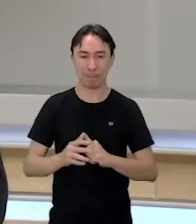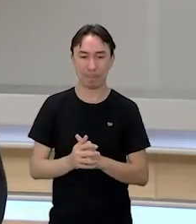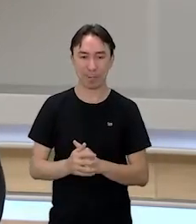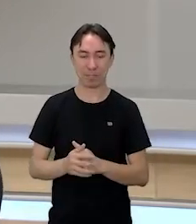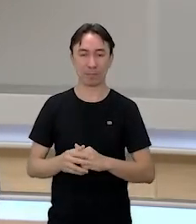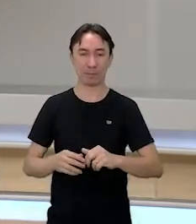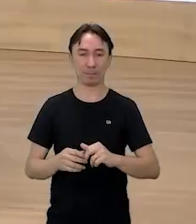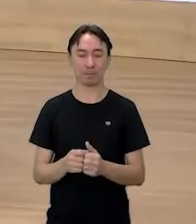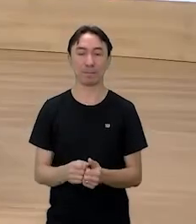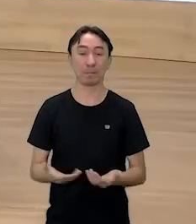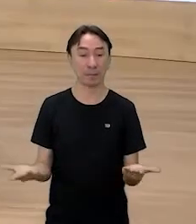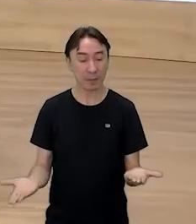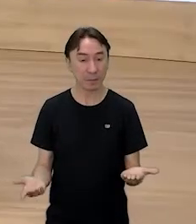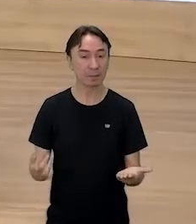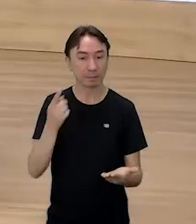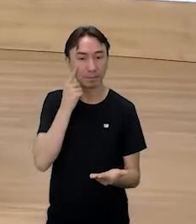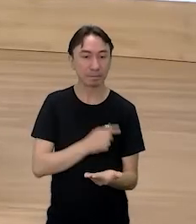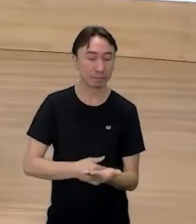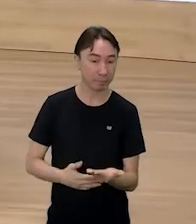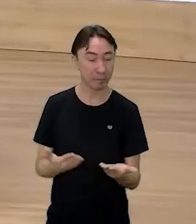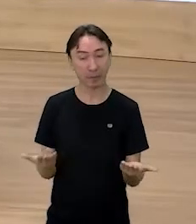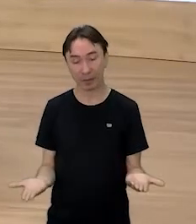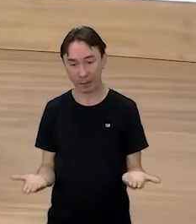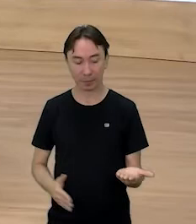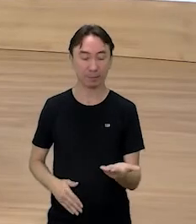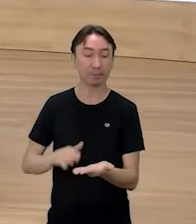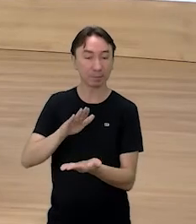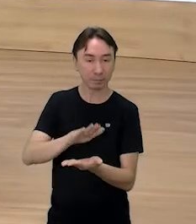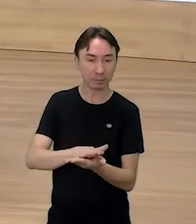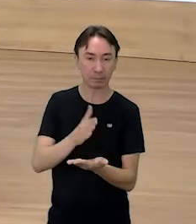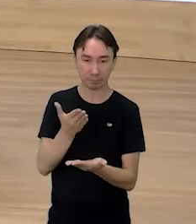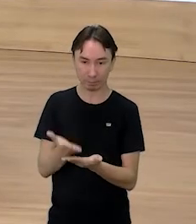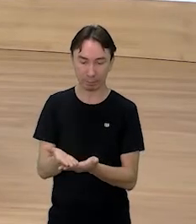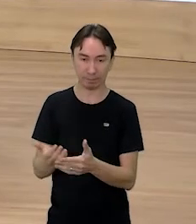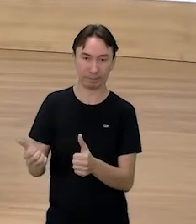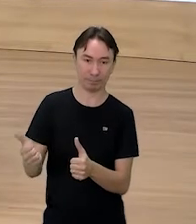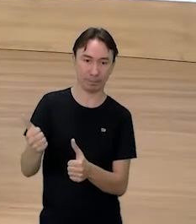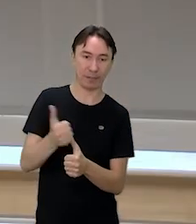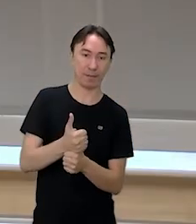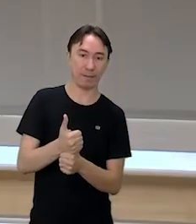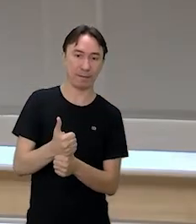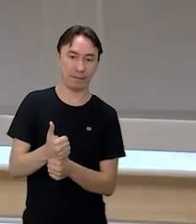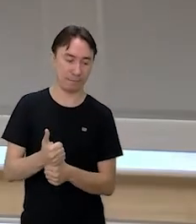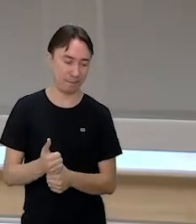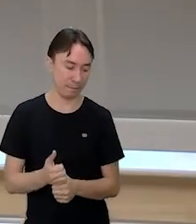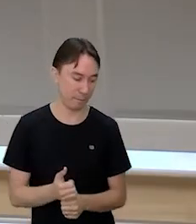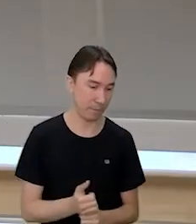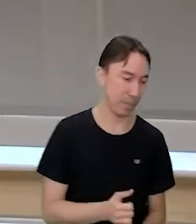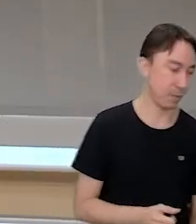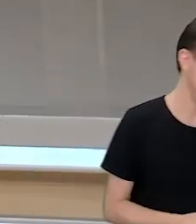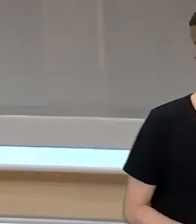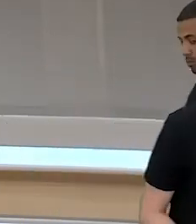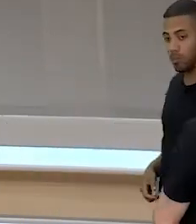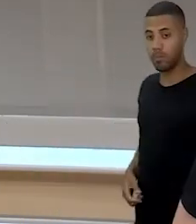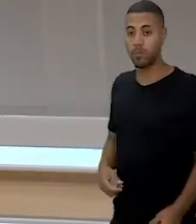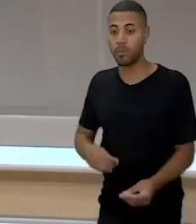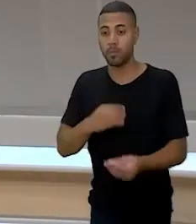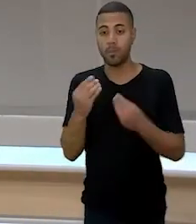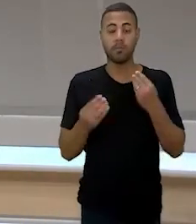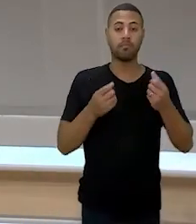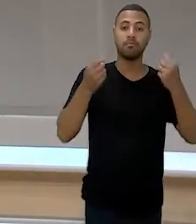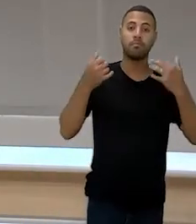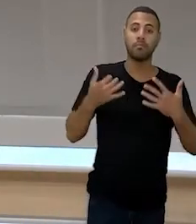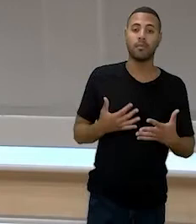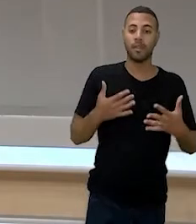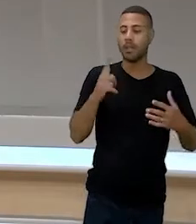gera poluição ou não? Pela liberação do gás carbônico na natureza, a gente pode considerar então que ele